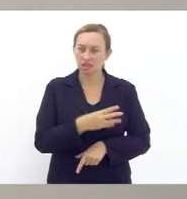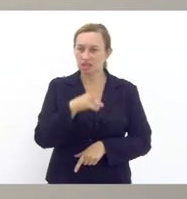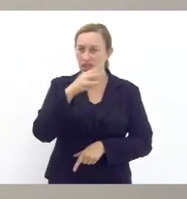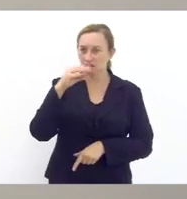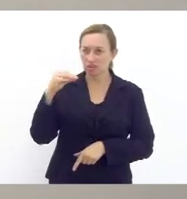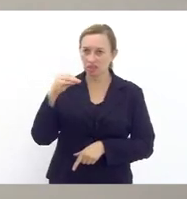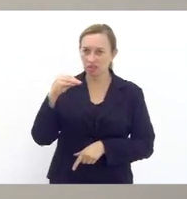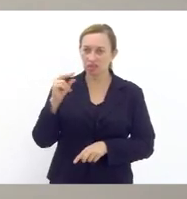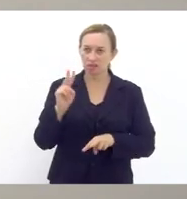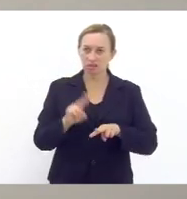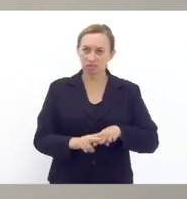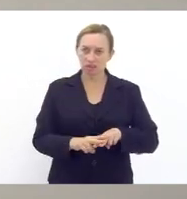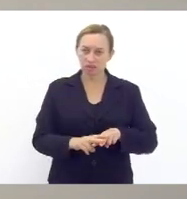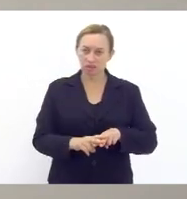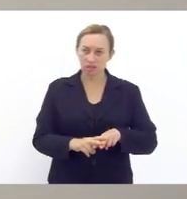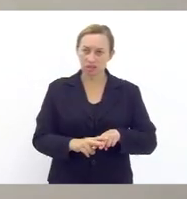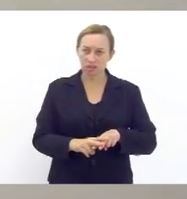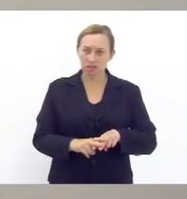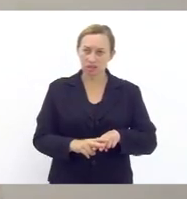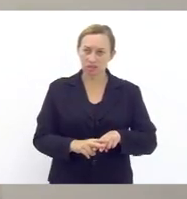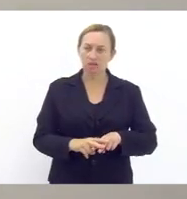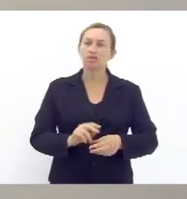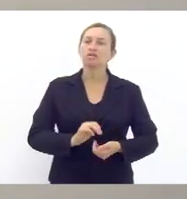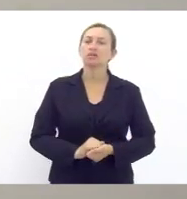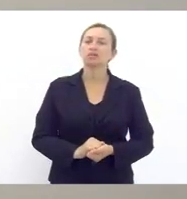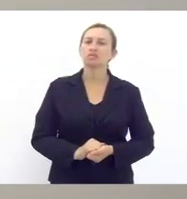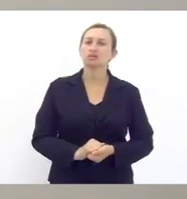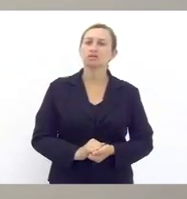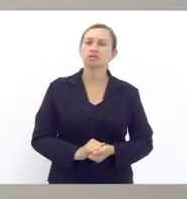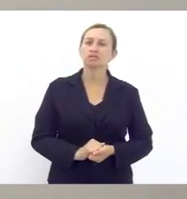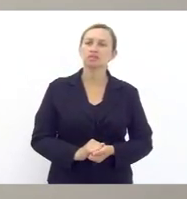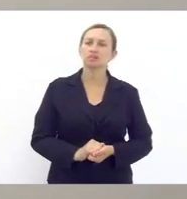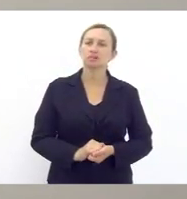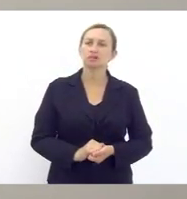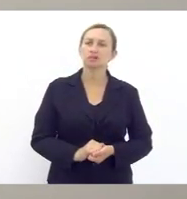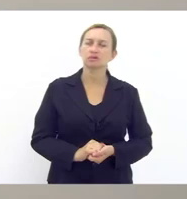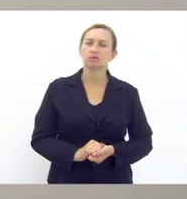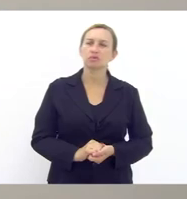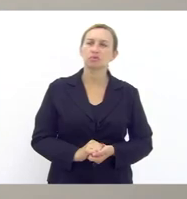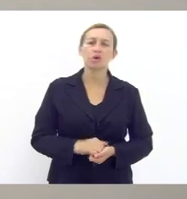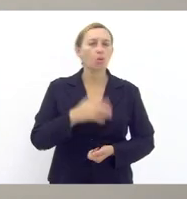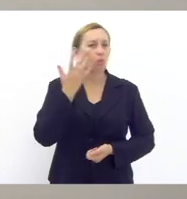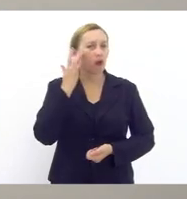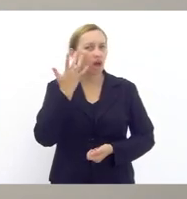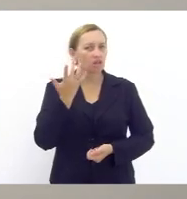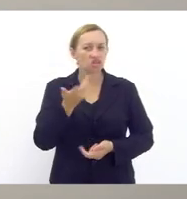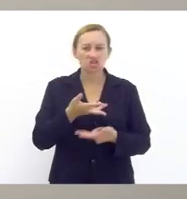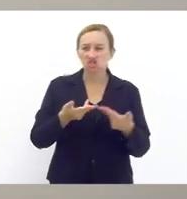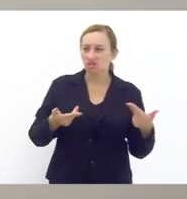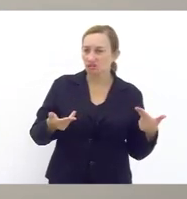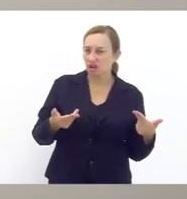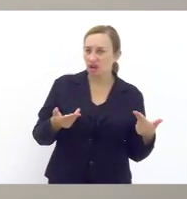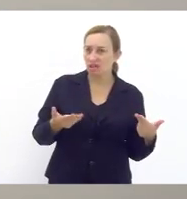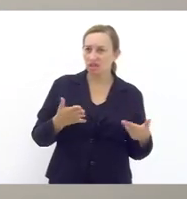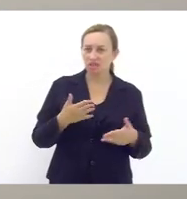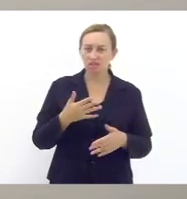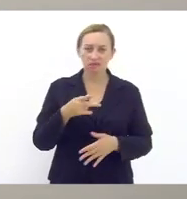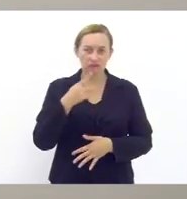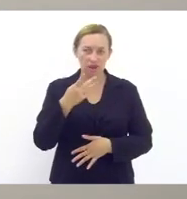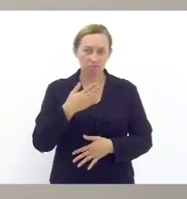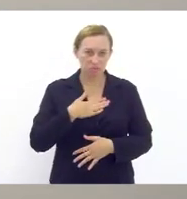sistema carcerário no intra e extramuros eu acho que muitas das minhas falas